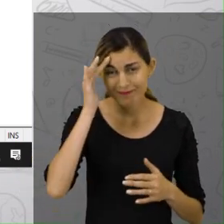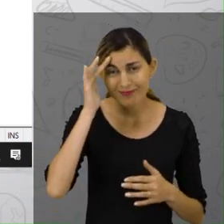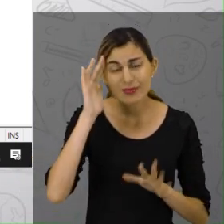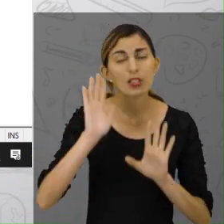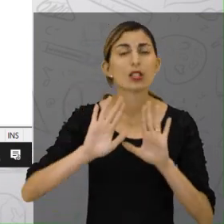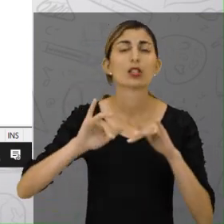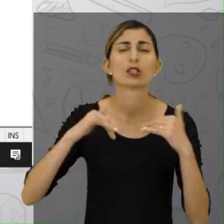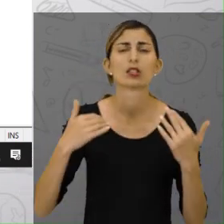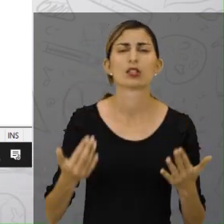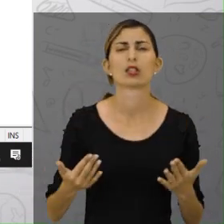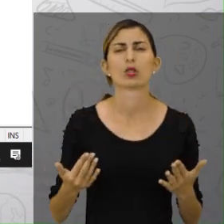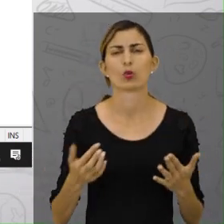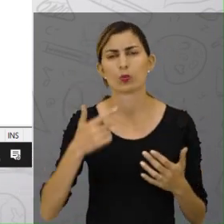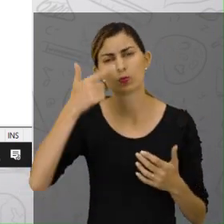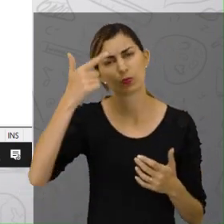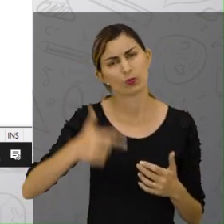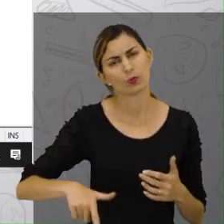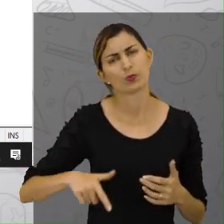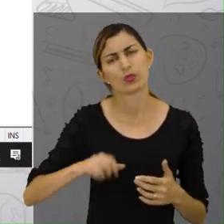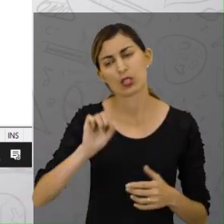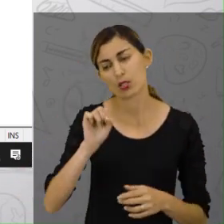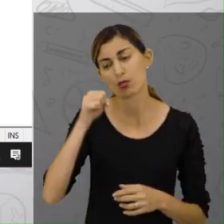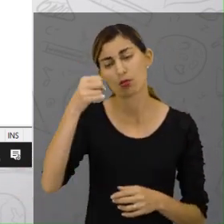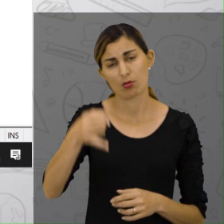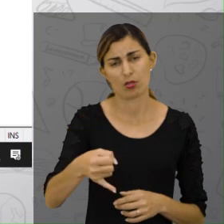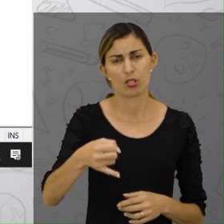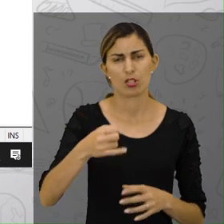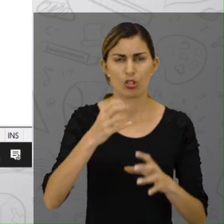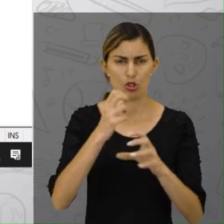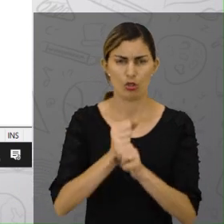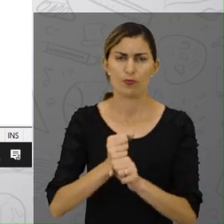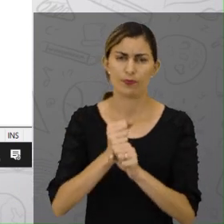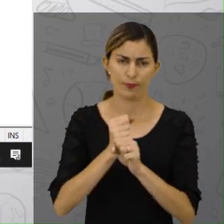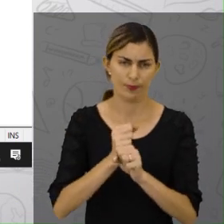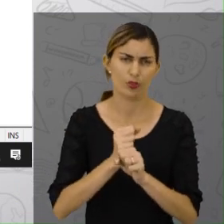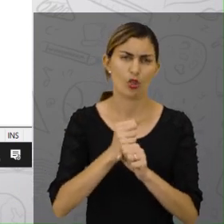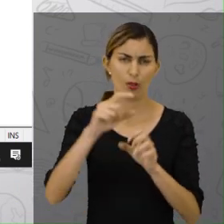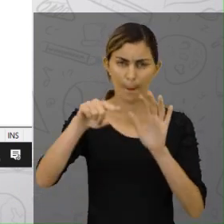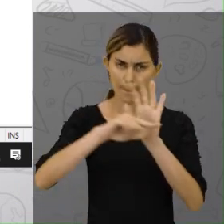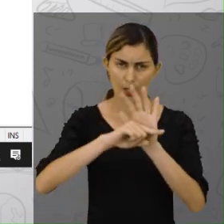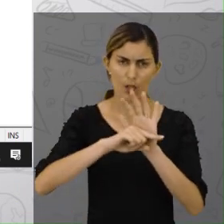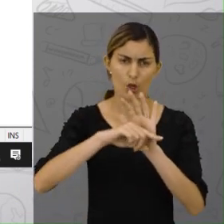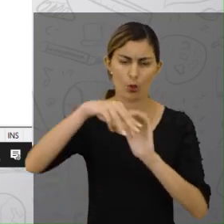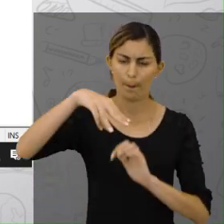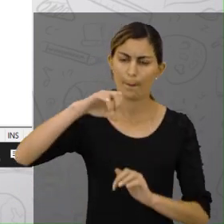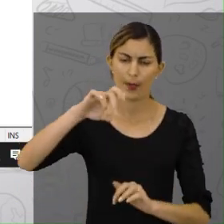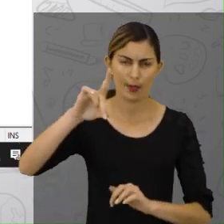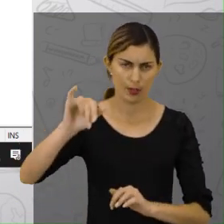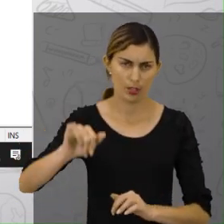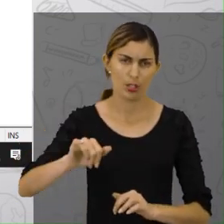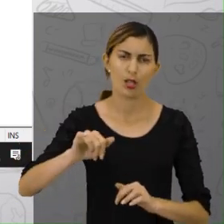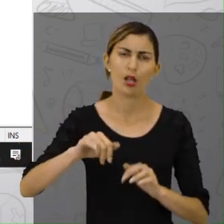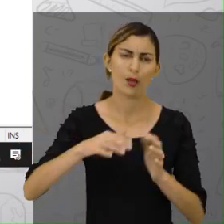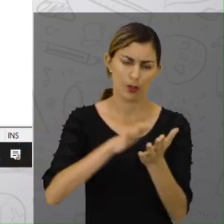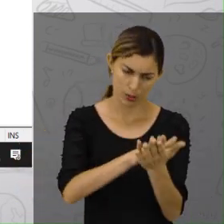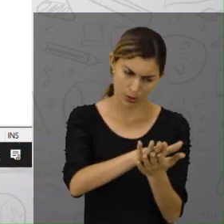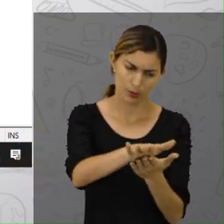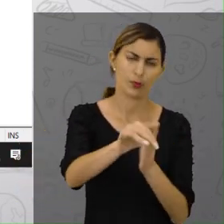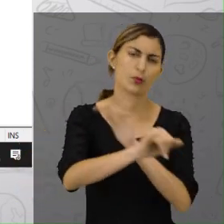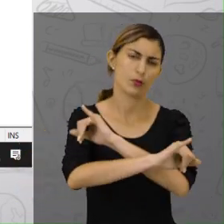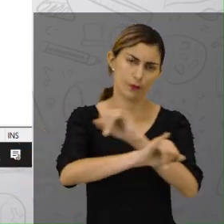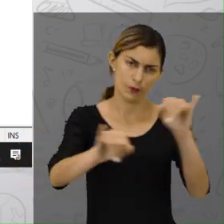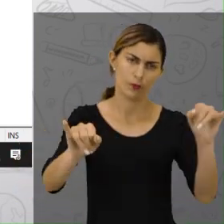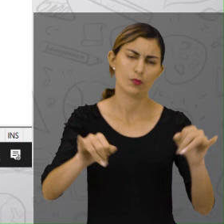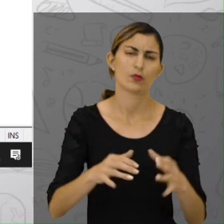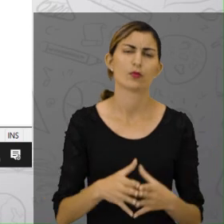Entendido? Então, repetindo. Se nota for menor que média, imprima